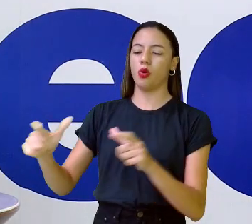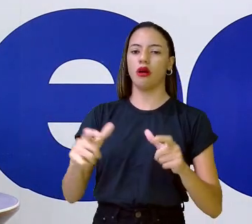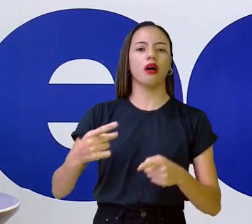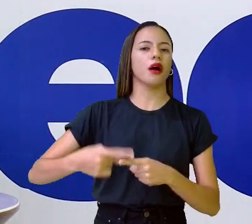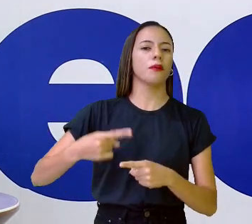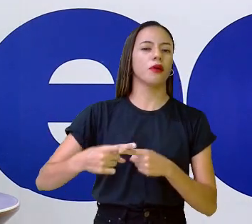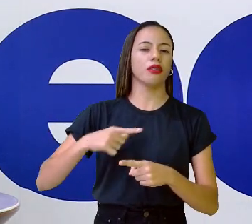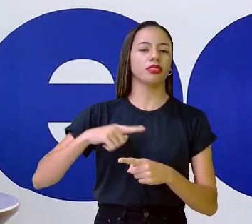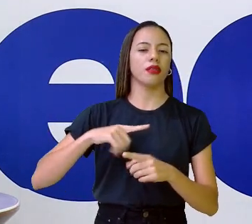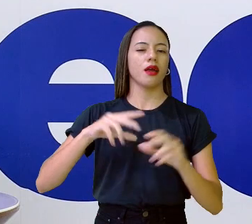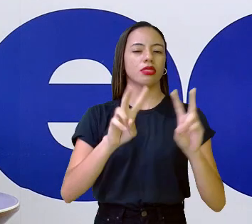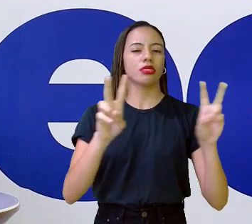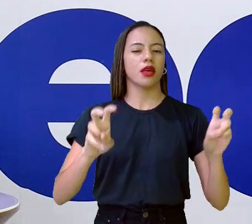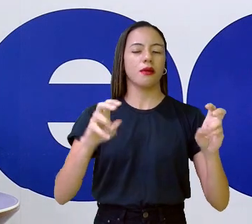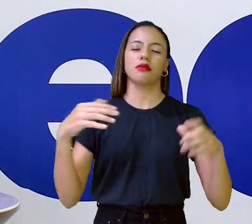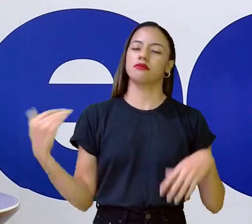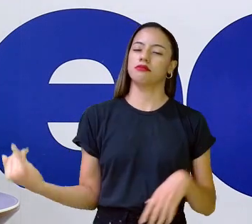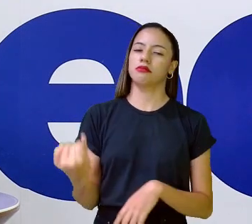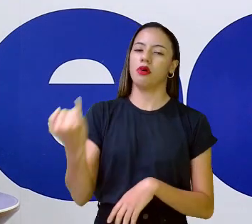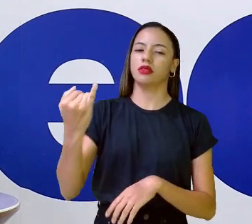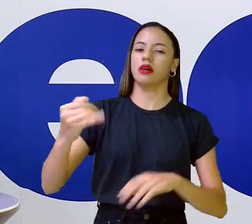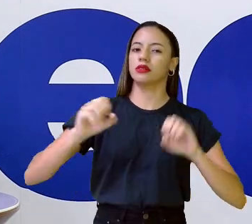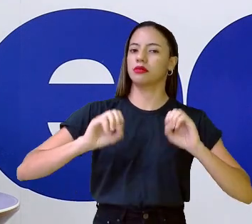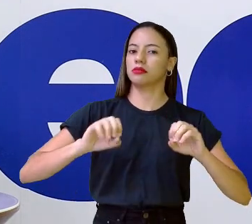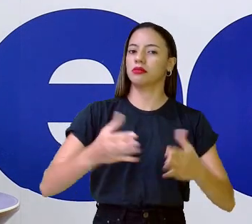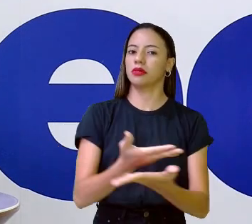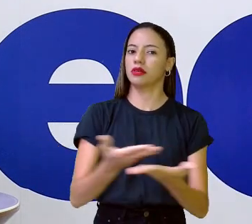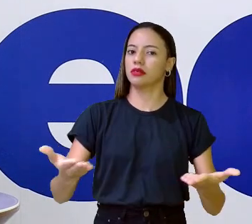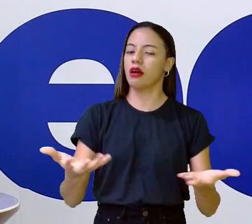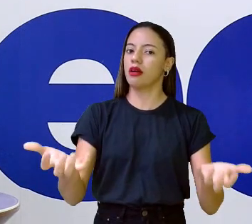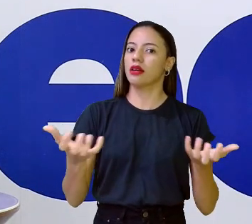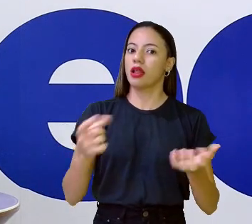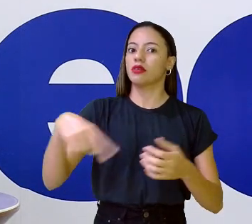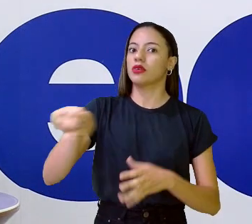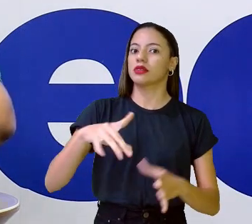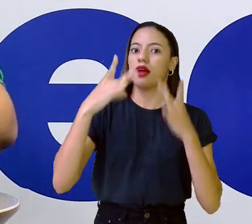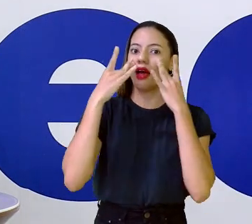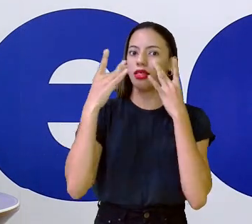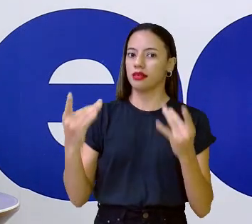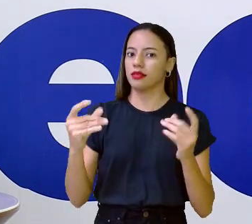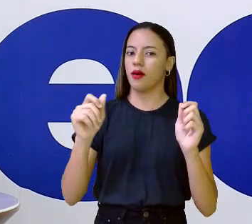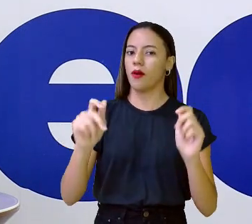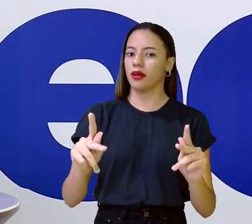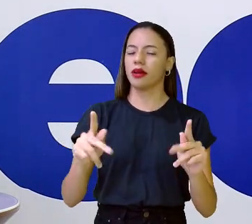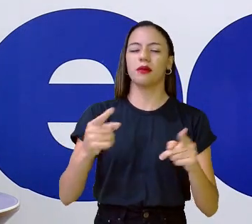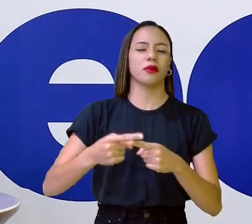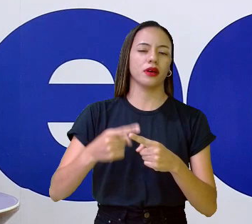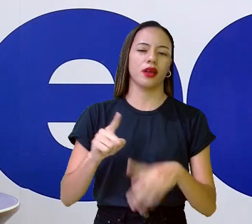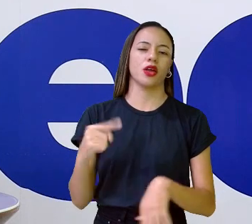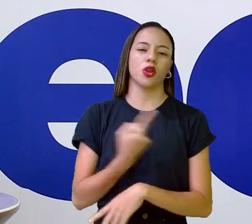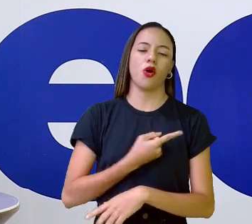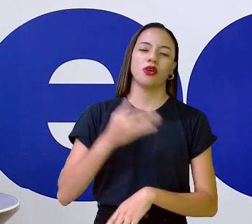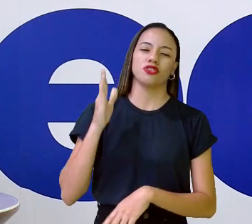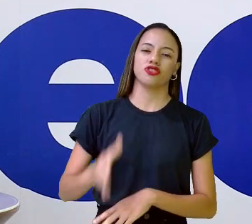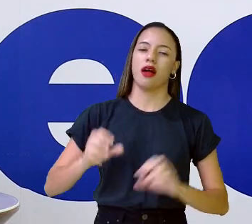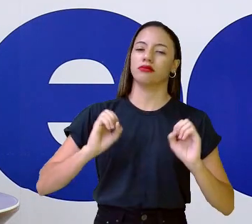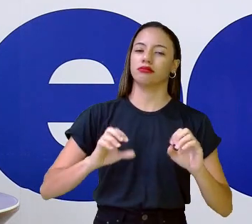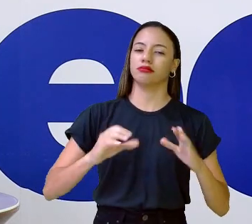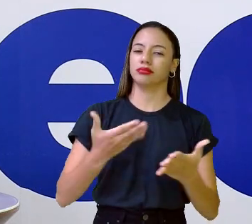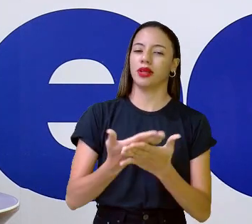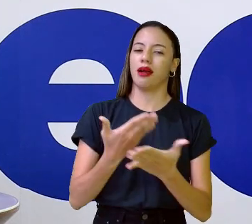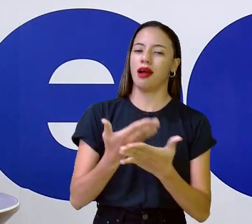professora Adriana vai passar para vocês. E eu quero que vocês prestem bastante atenção, por quê? Porque é algo que a gente já vem trabalhando nas nossas aulas, mas a gente